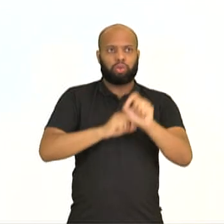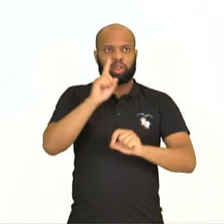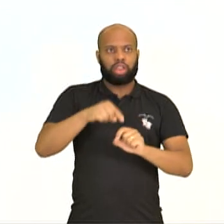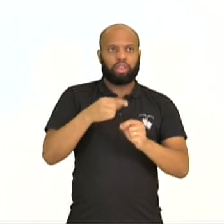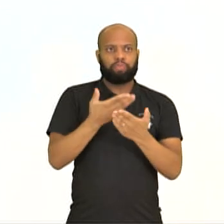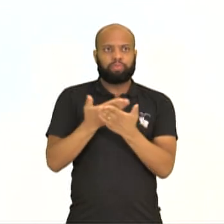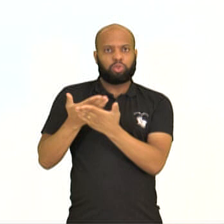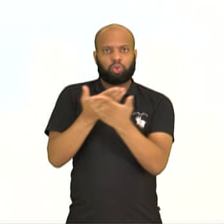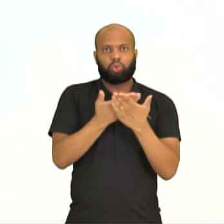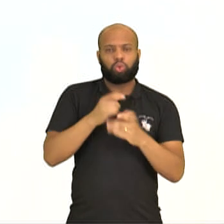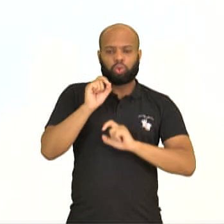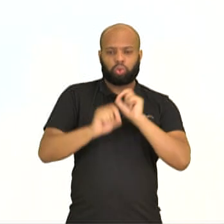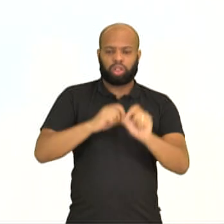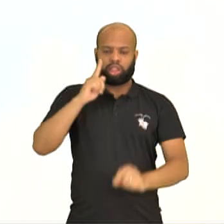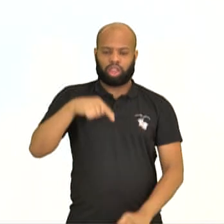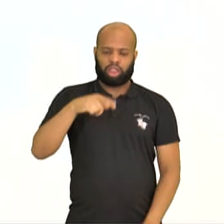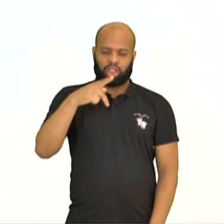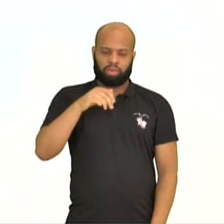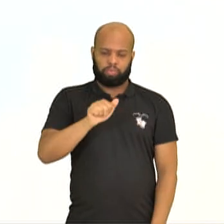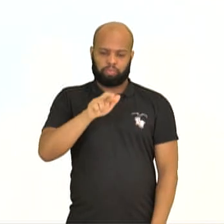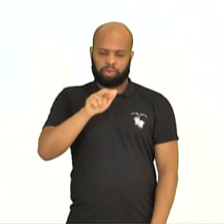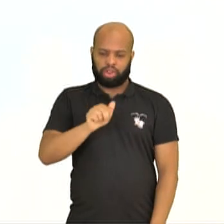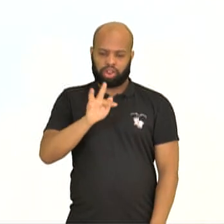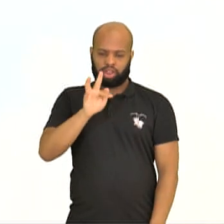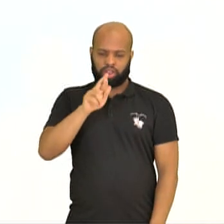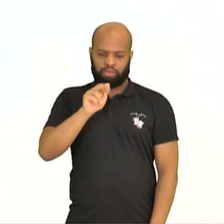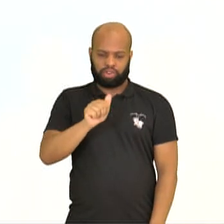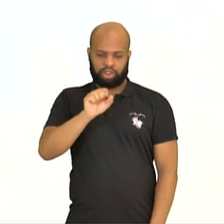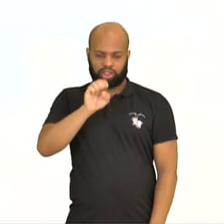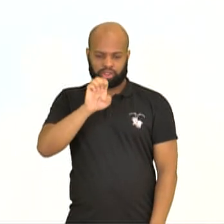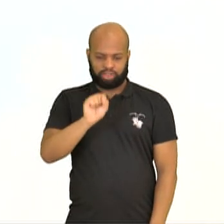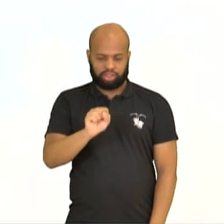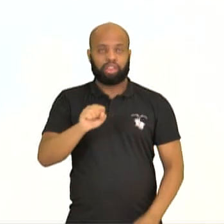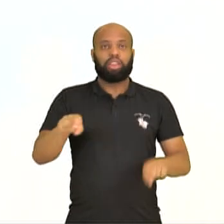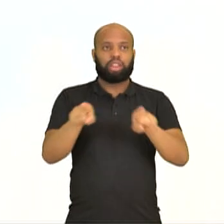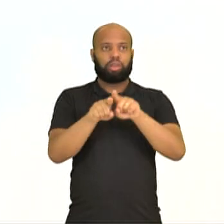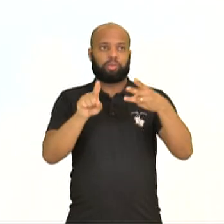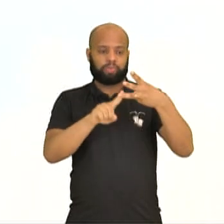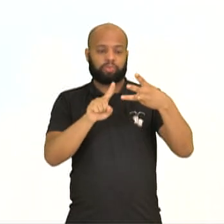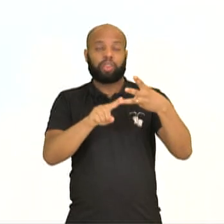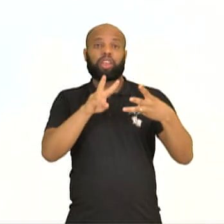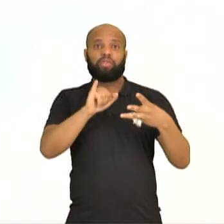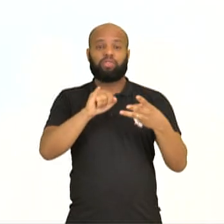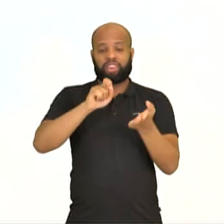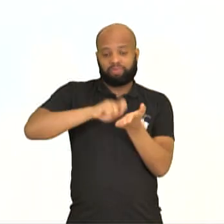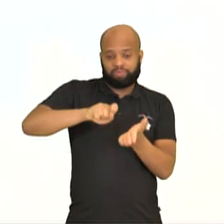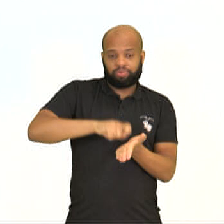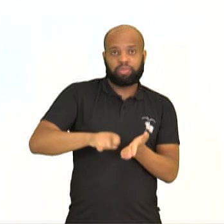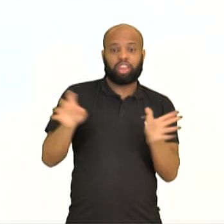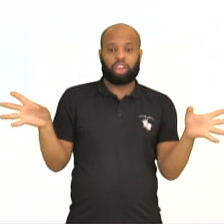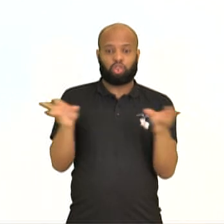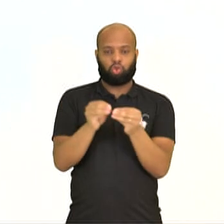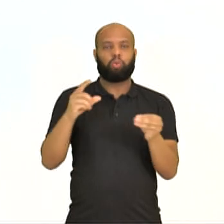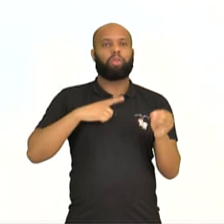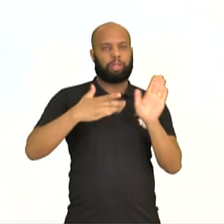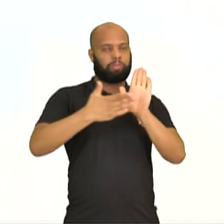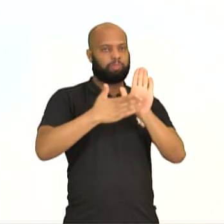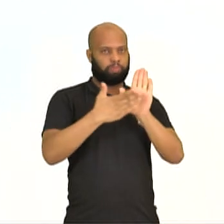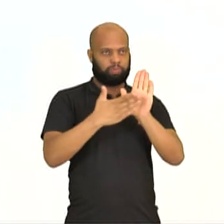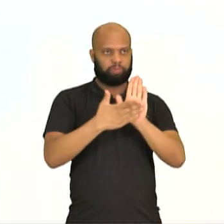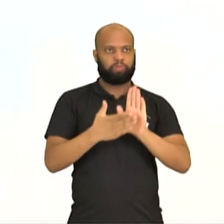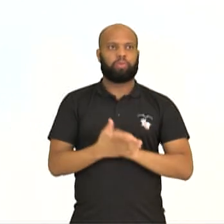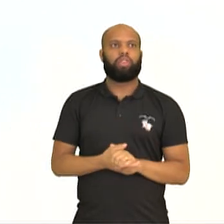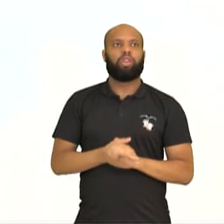um dos principais conceitos da nossa aula de hoje. E, finalmente, elaborar um resumo seguindo uma proposta. Pois bem,